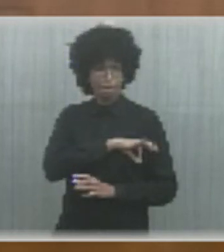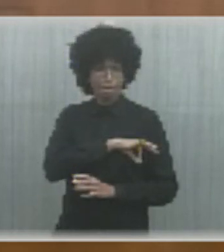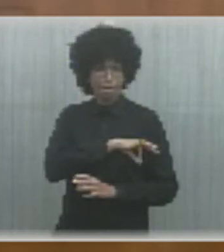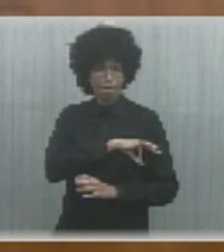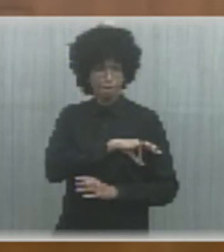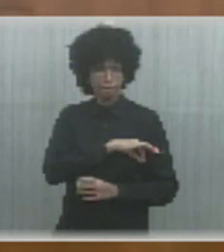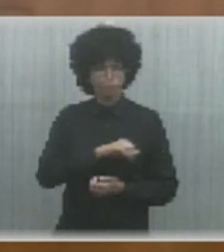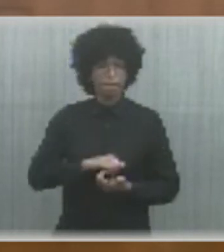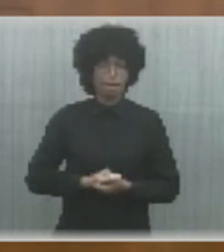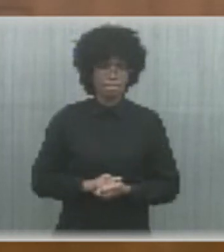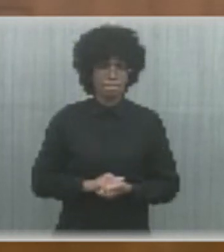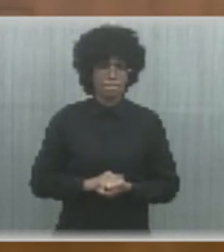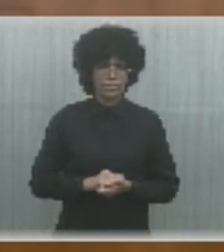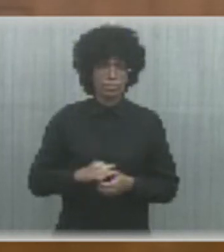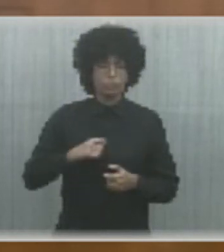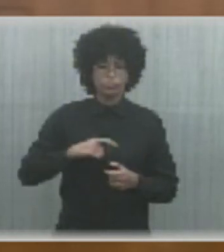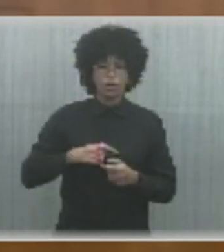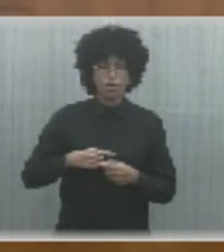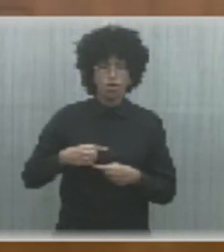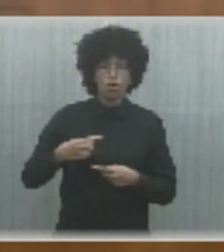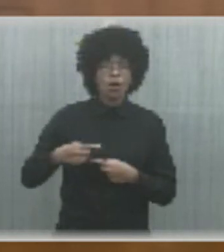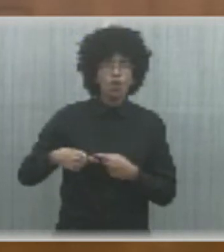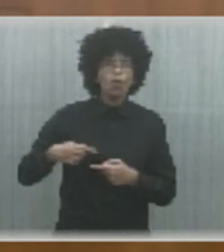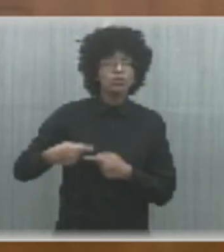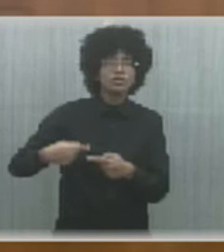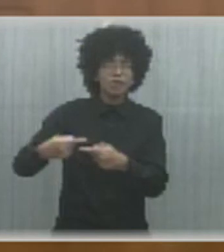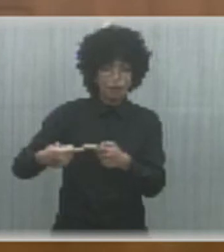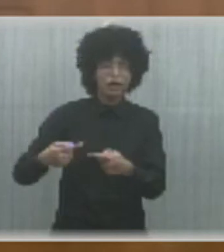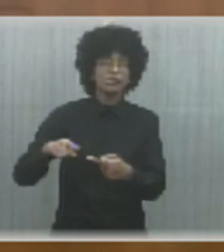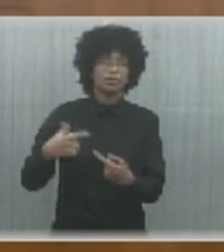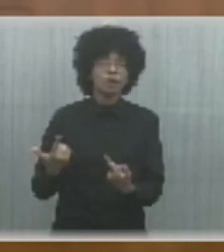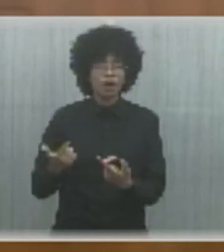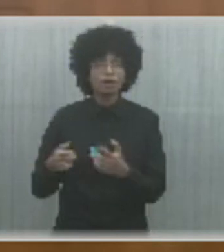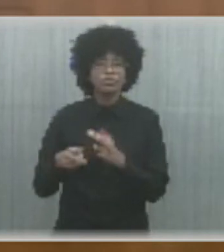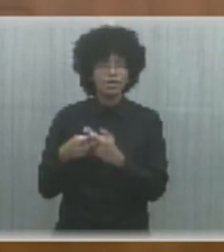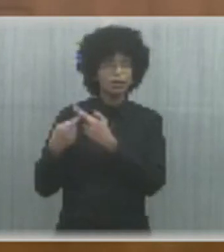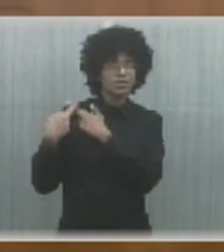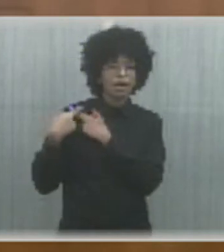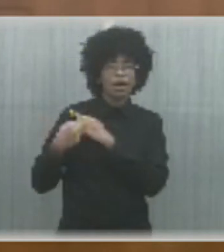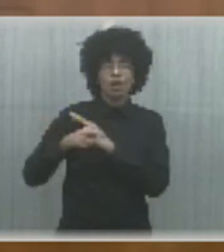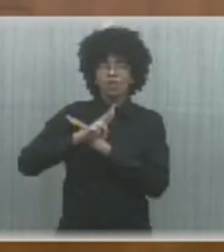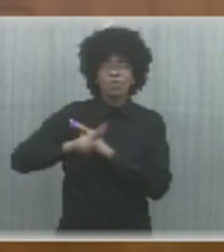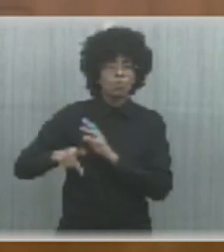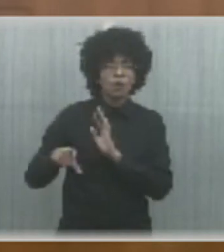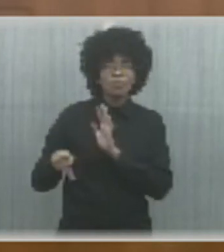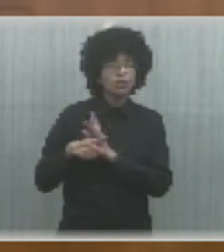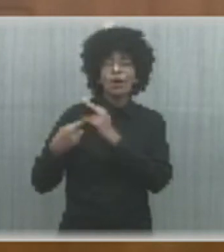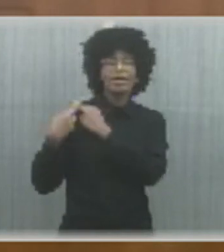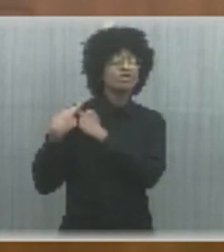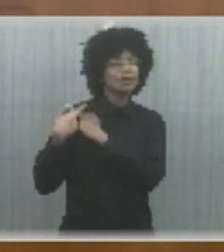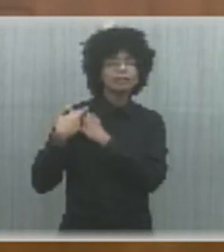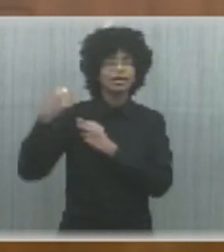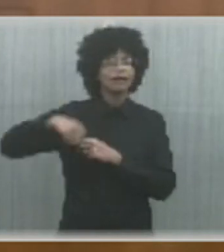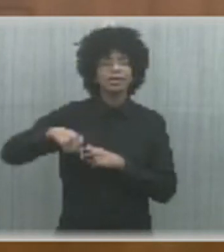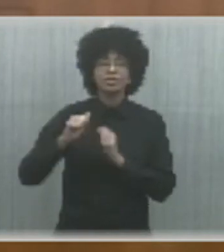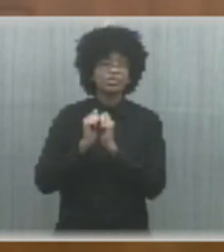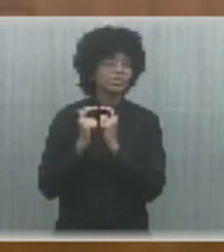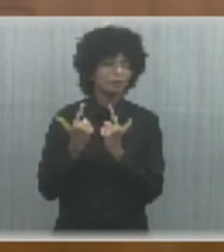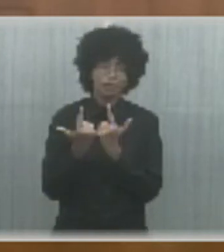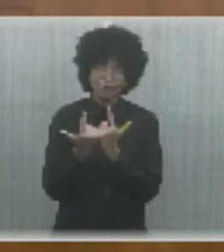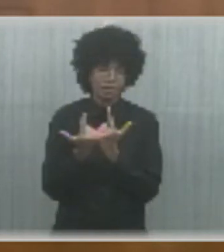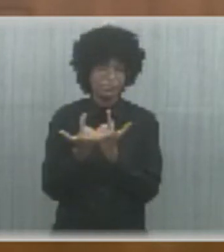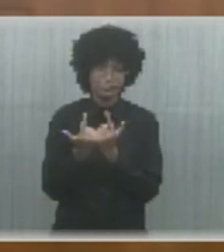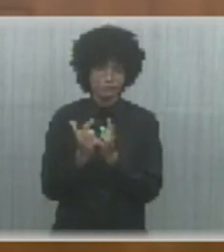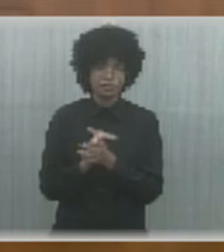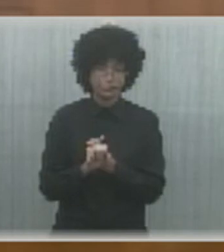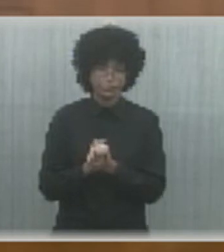que gera efeitos, consequências e responsabilidades. Não cabe a esta casa. Nós não temos esse poder.